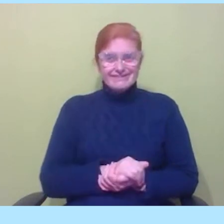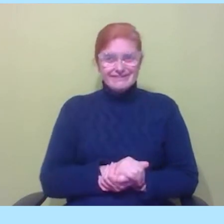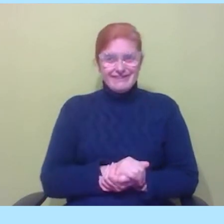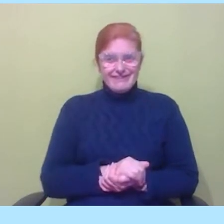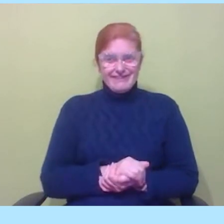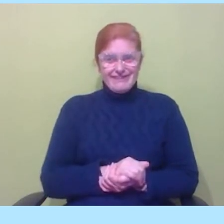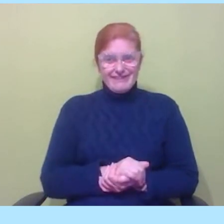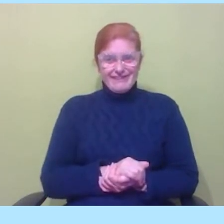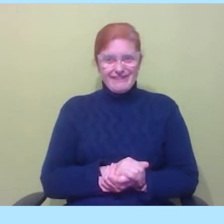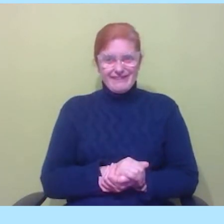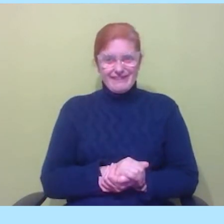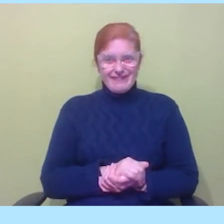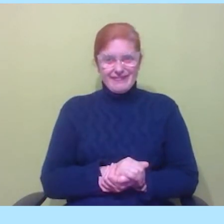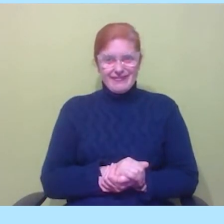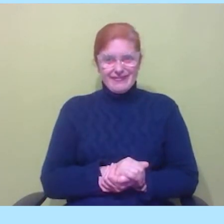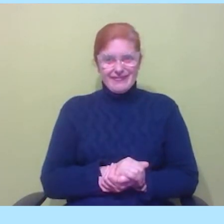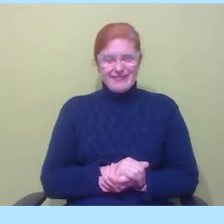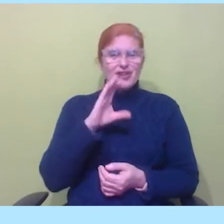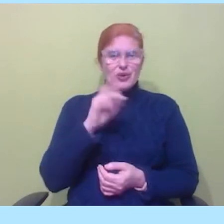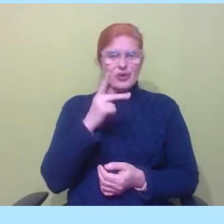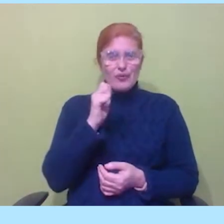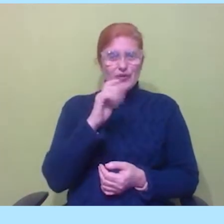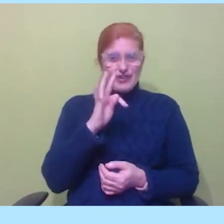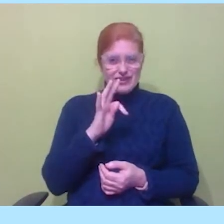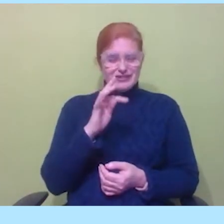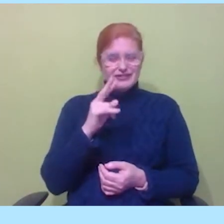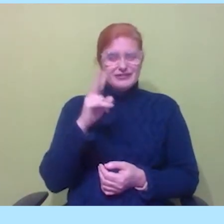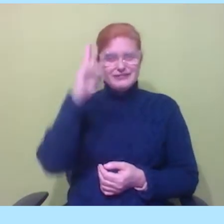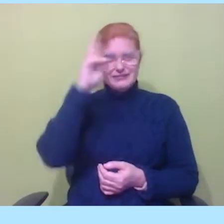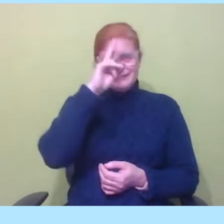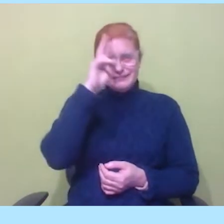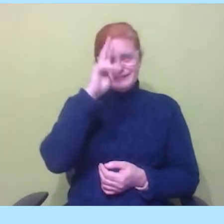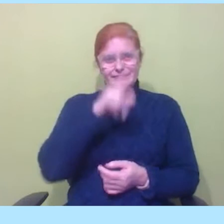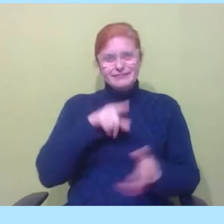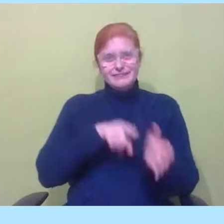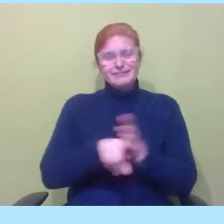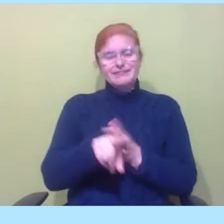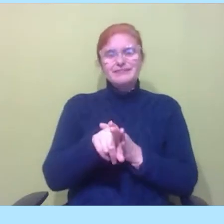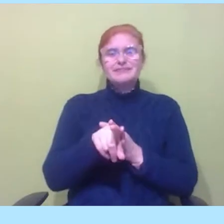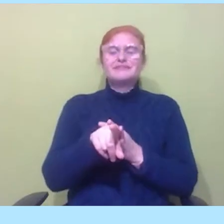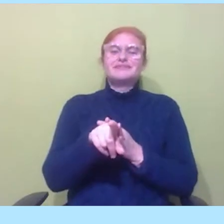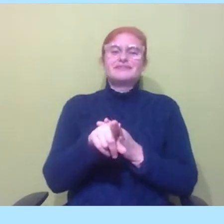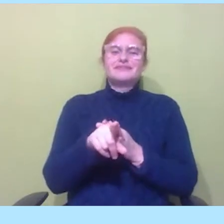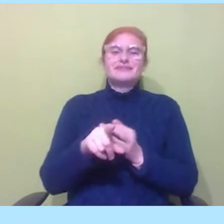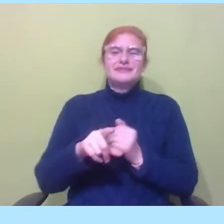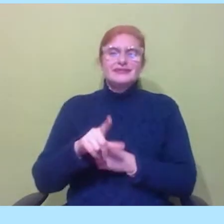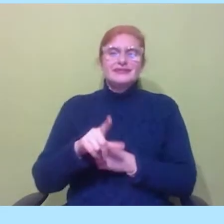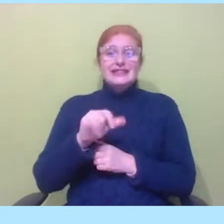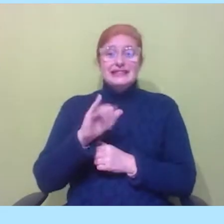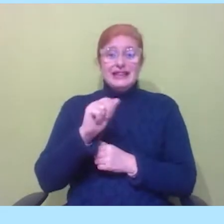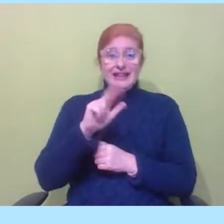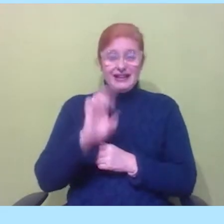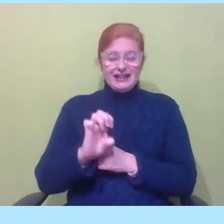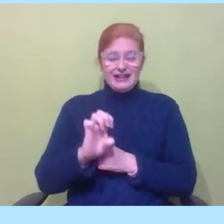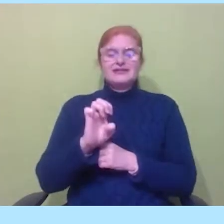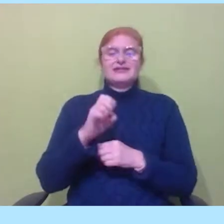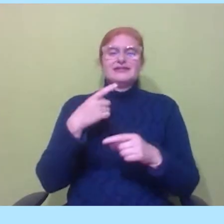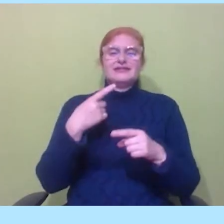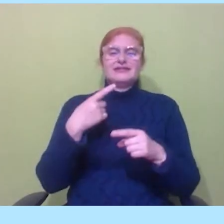me lembrei da pergunta da Eliane, angústia, né, de quem está na educação básica, mesmo na